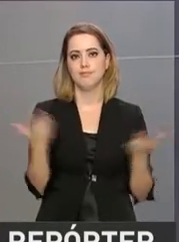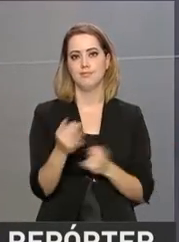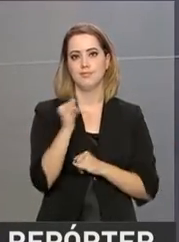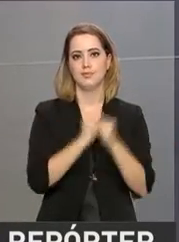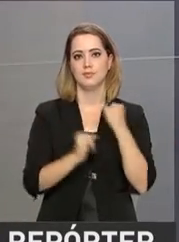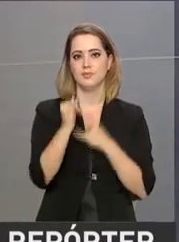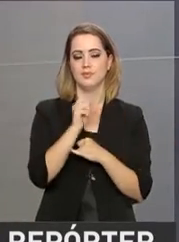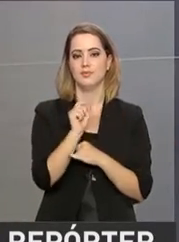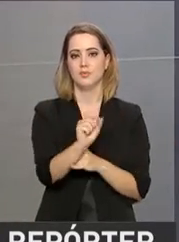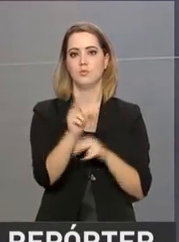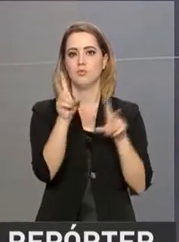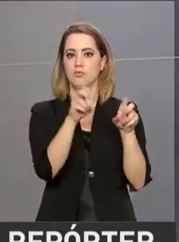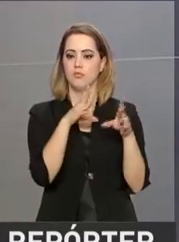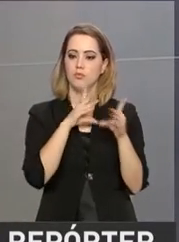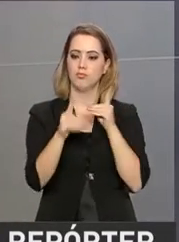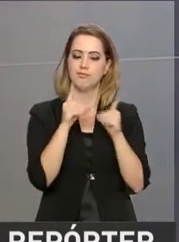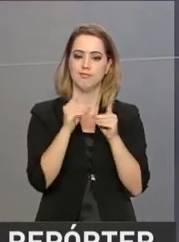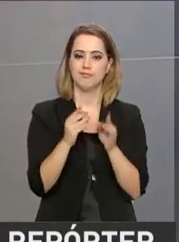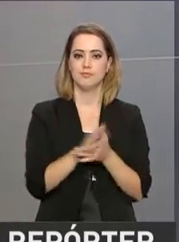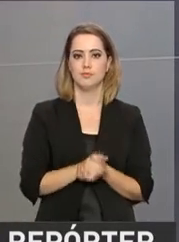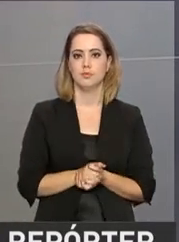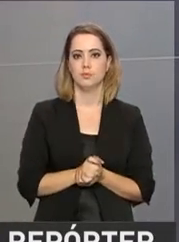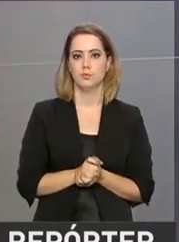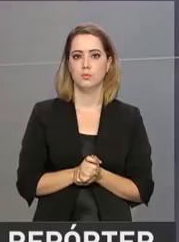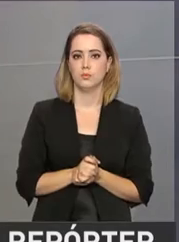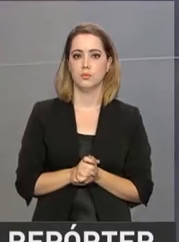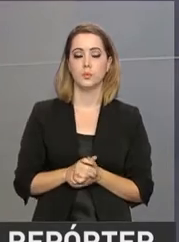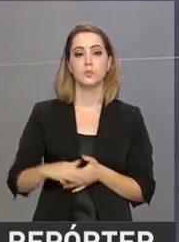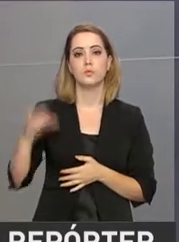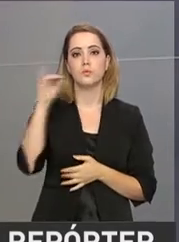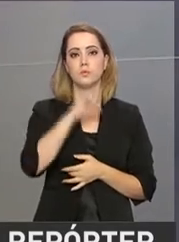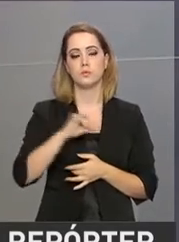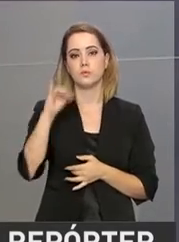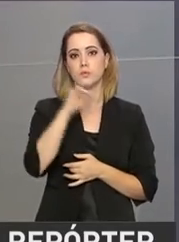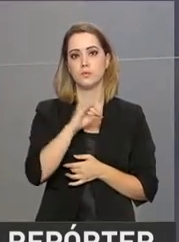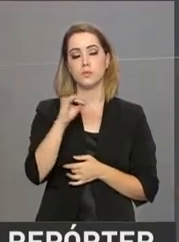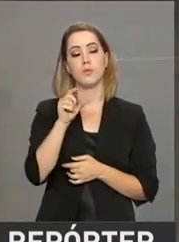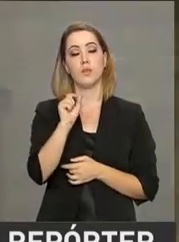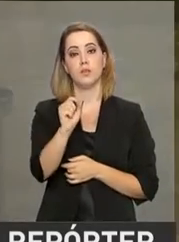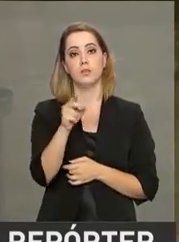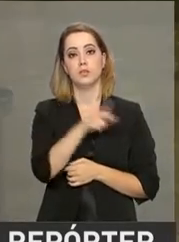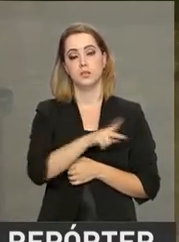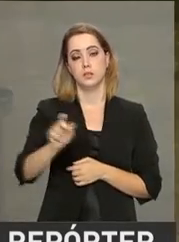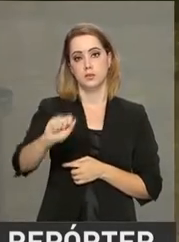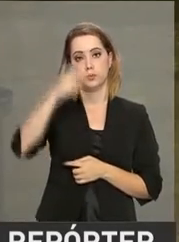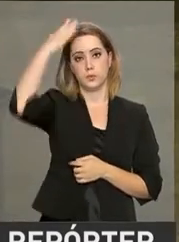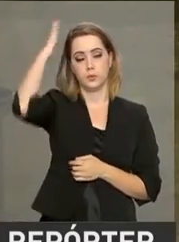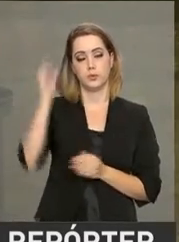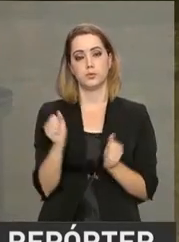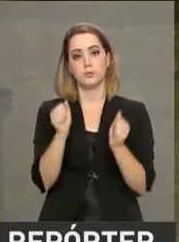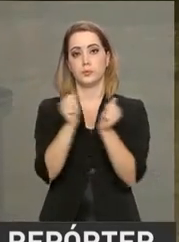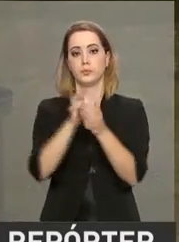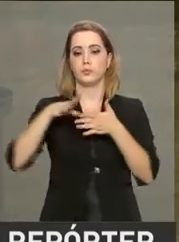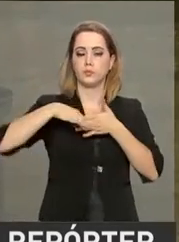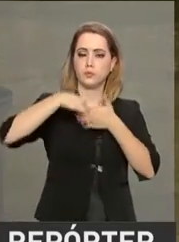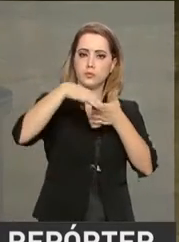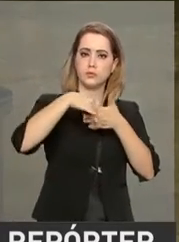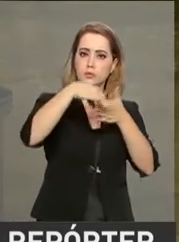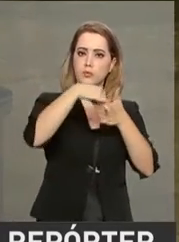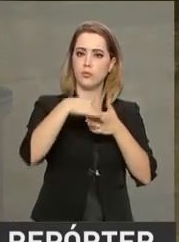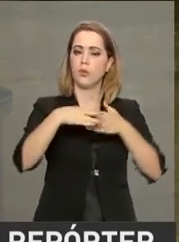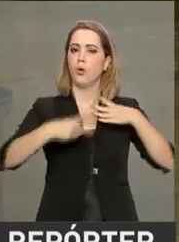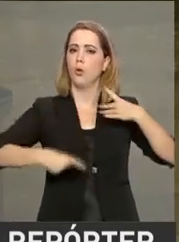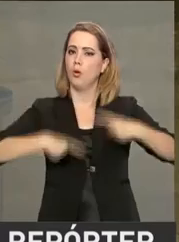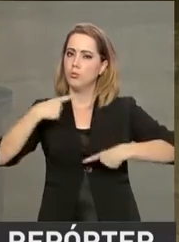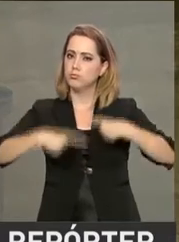sobre esse debate. Olá, Paulo. Olá, Zé Luiz. O presidente Michel Temer se reuniu com líderes partidários no começo da tarde